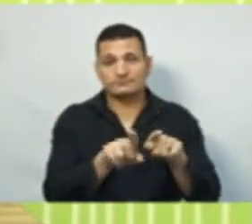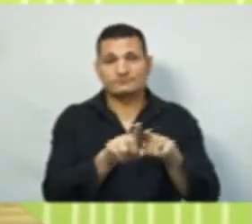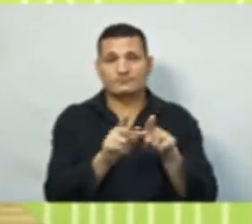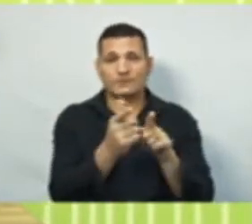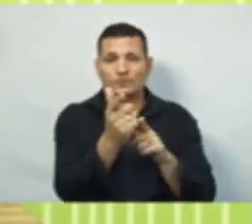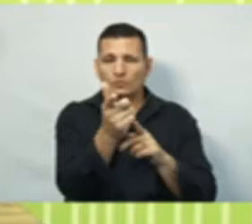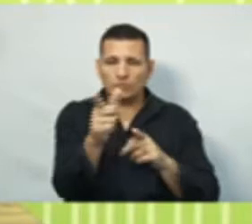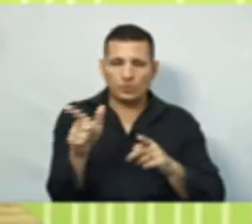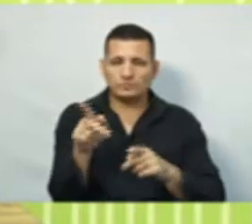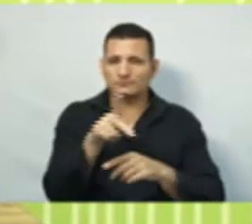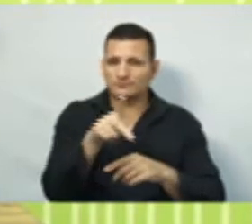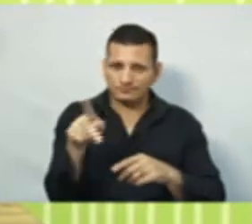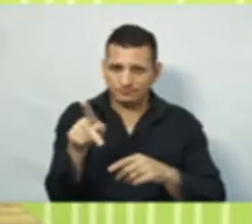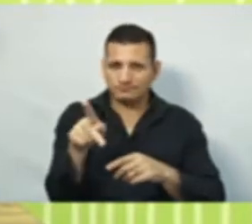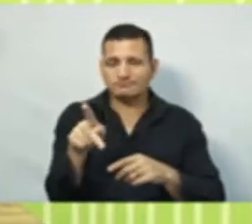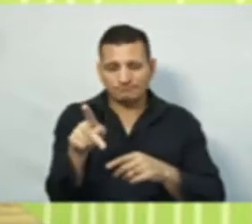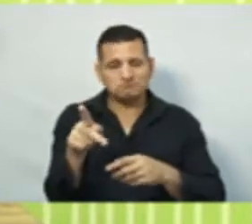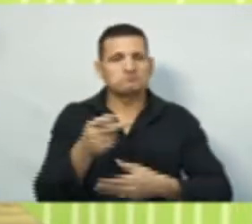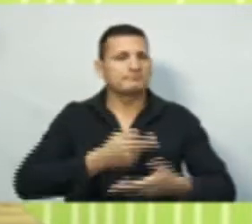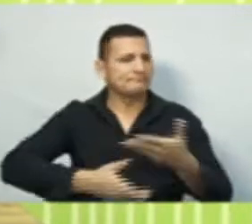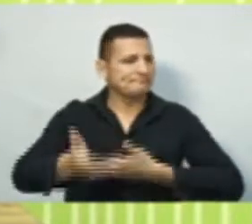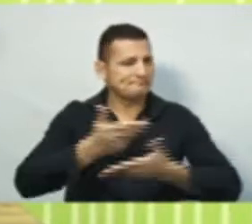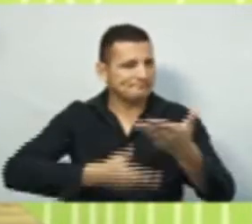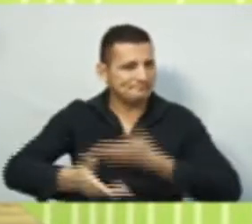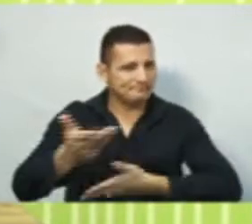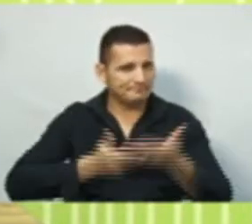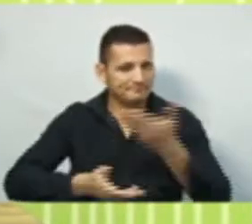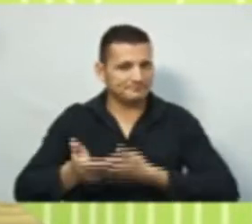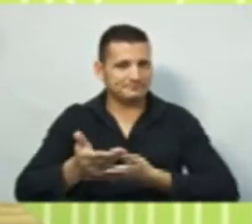professoras, interajam bastante conosco.